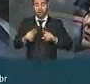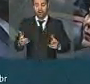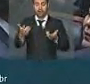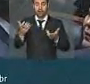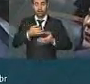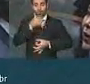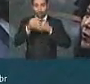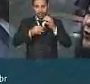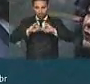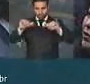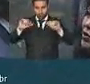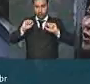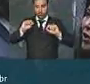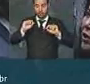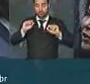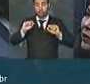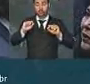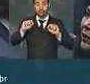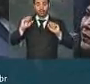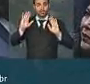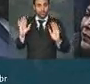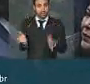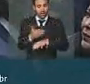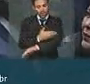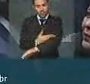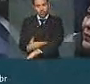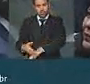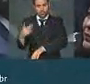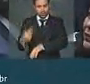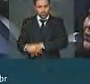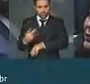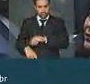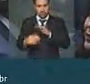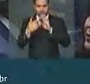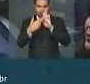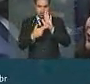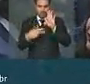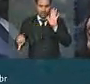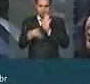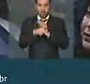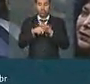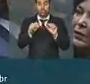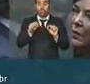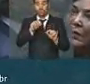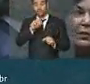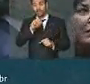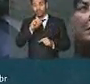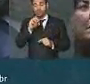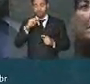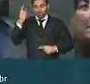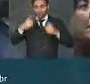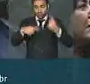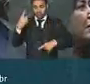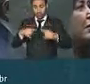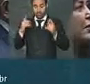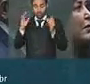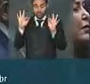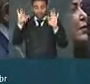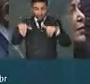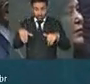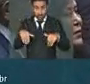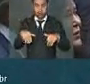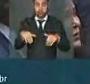quero argumentar senador é que já há um procedimento na casa já faz parte do regimento que para que se encerre a discussão